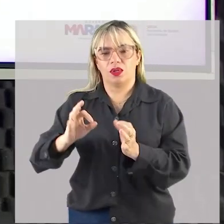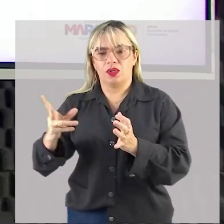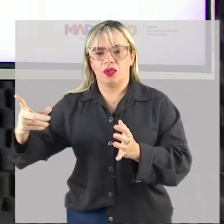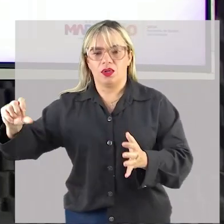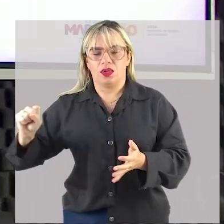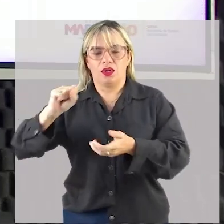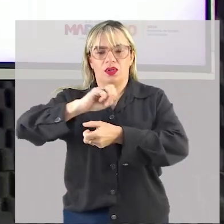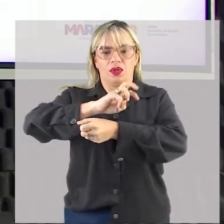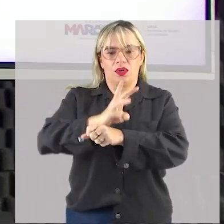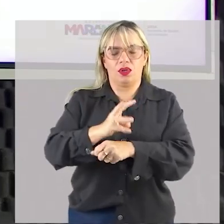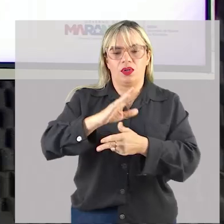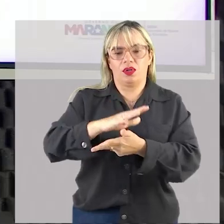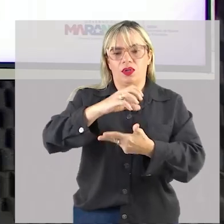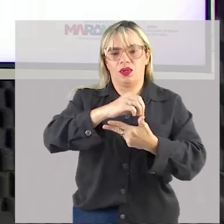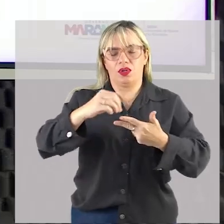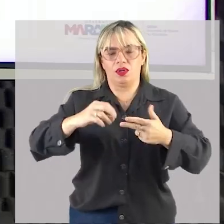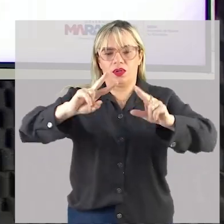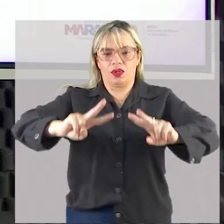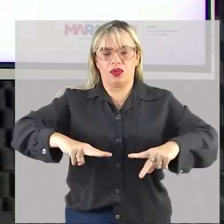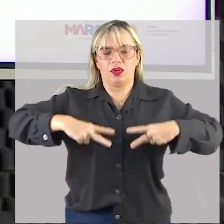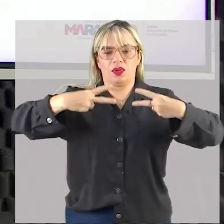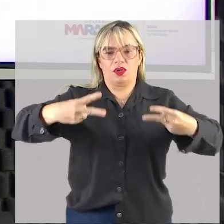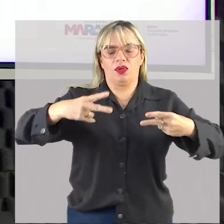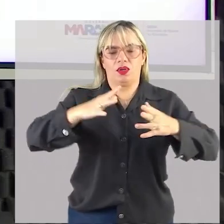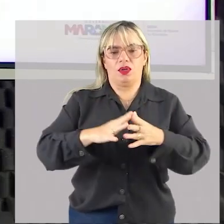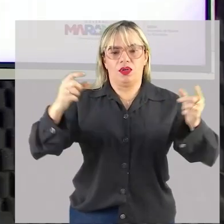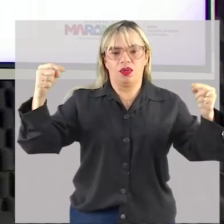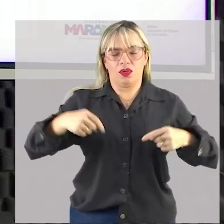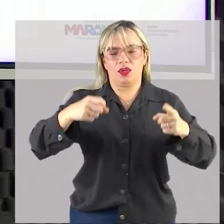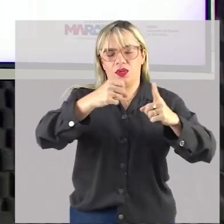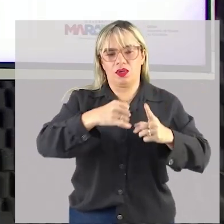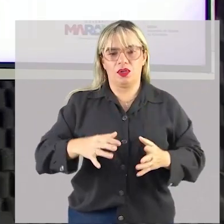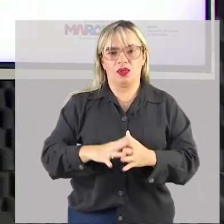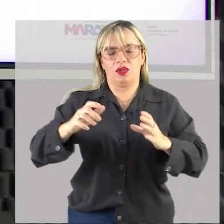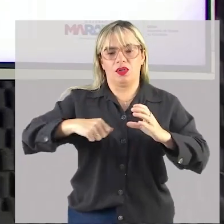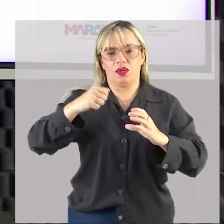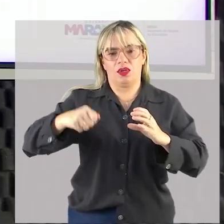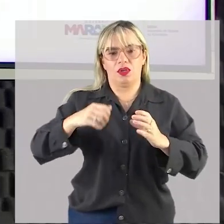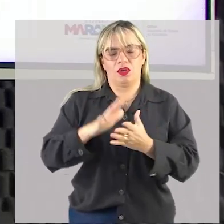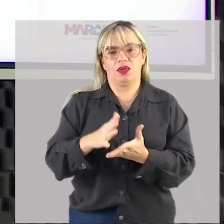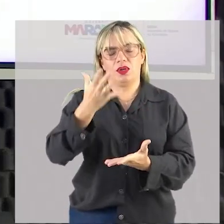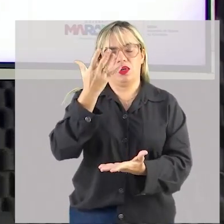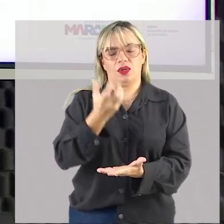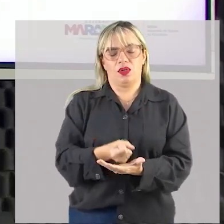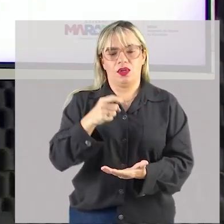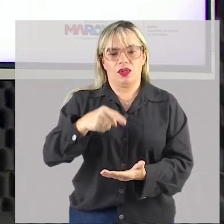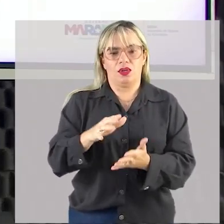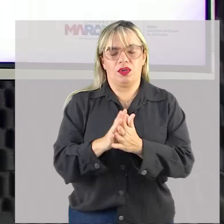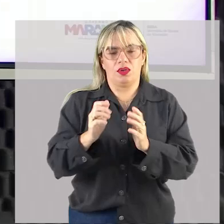UEMA. Olha só, tem um link bem aqui na descrição do vídeo. Vai lá, baixa o material e acompanha com a gente.